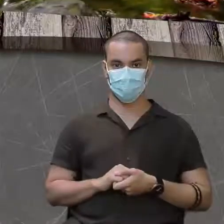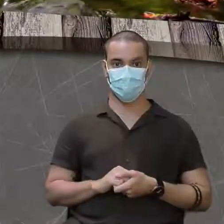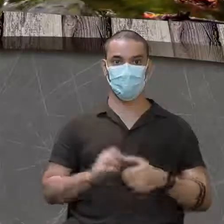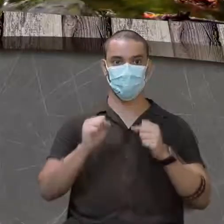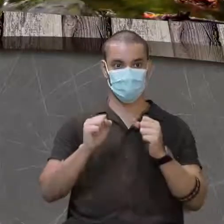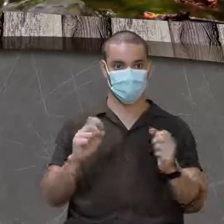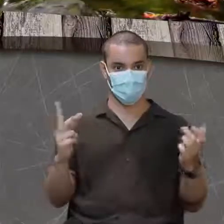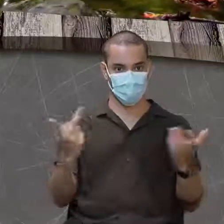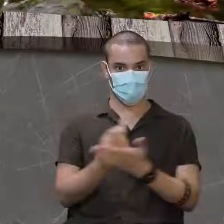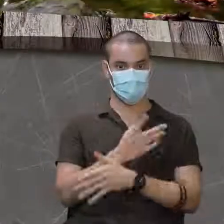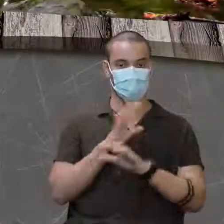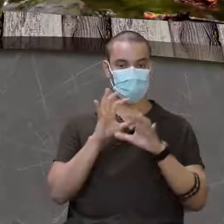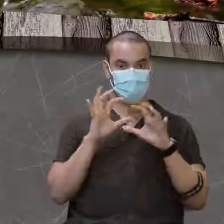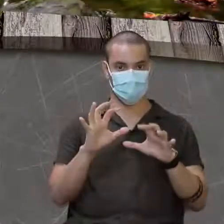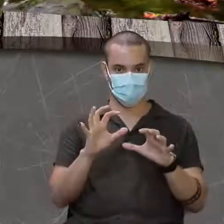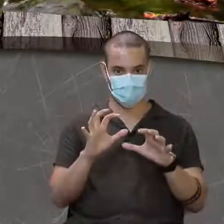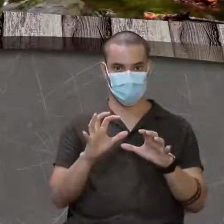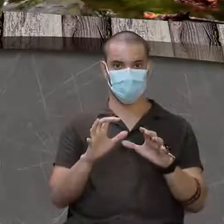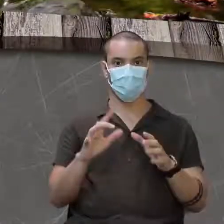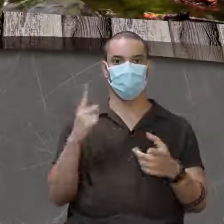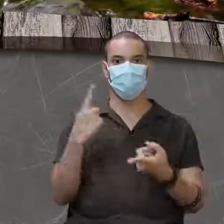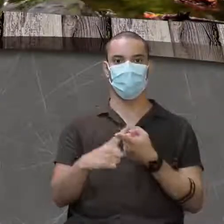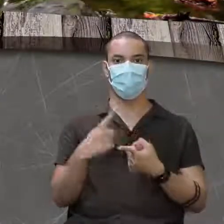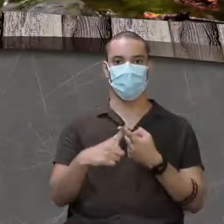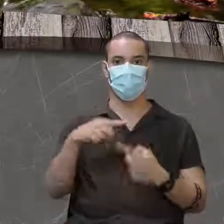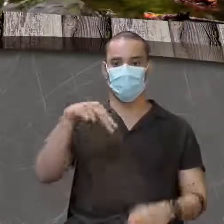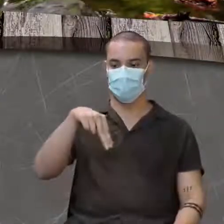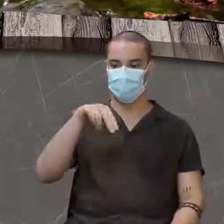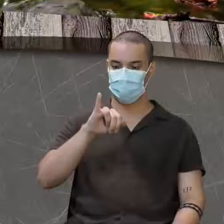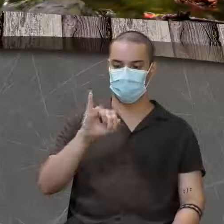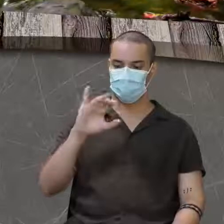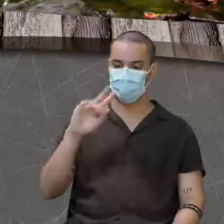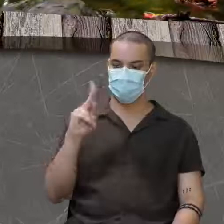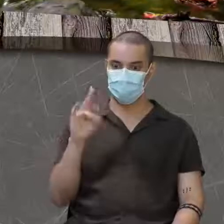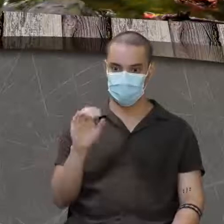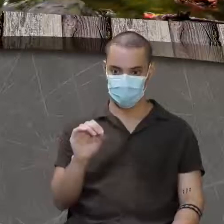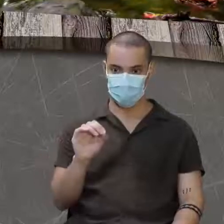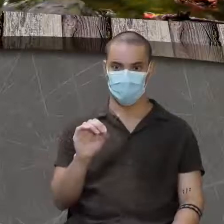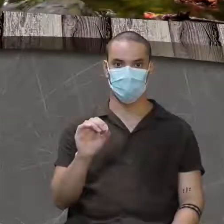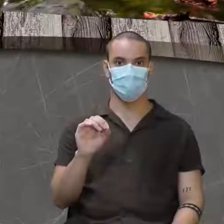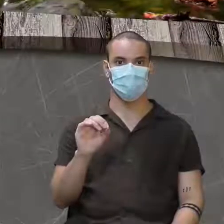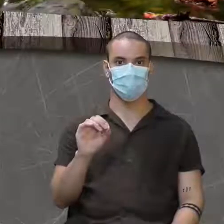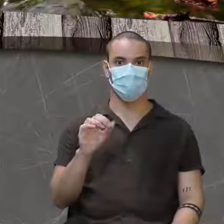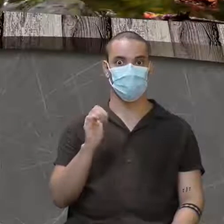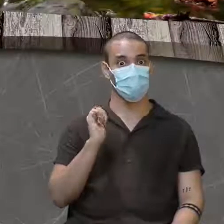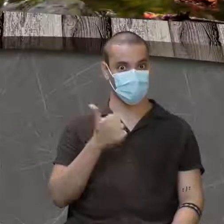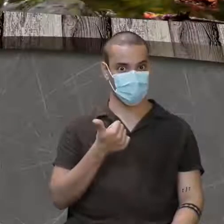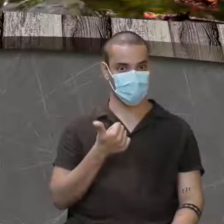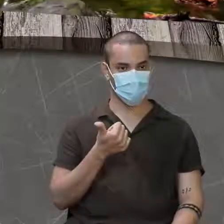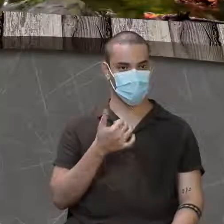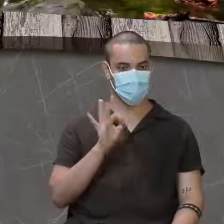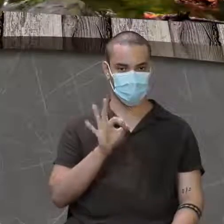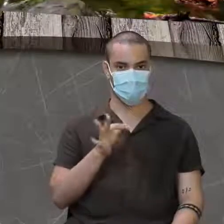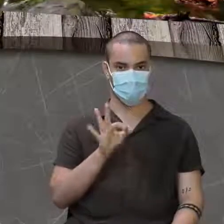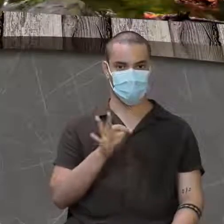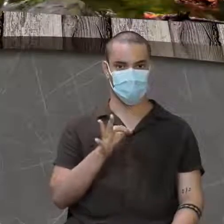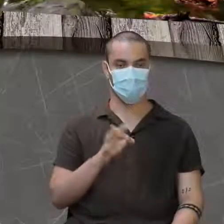essa diversidade toda por causa dos nichos ecológicos, meu querido.